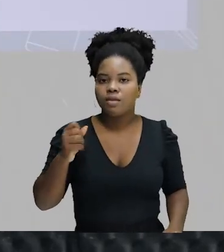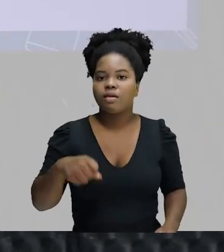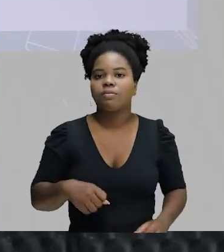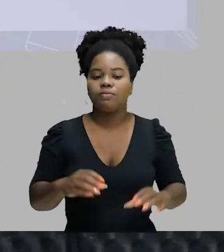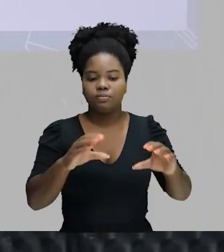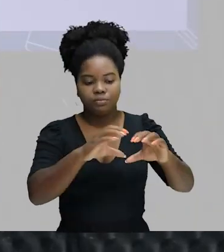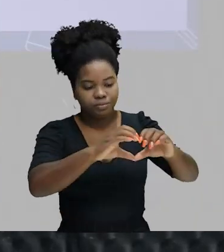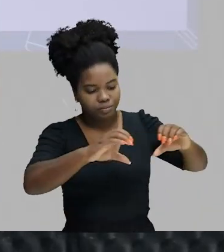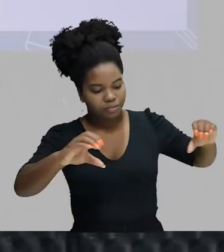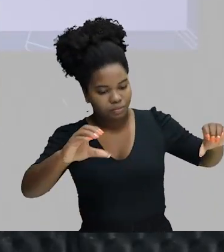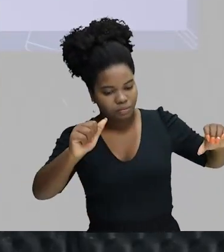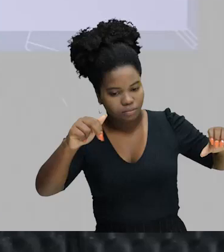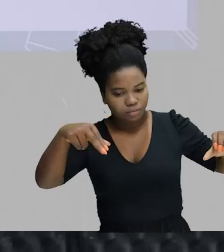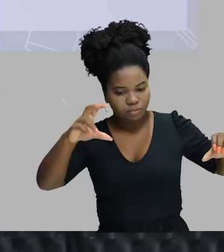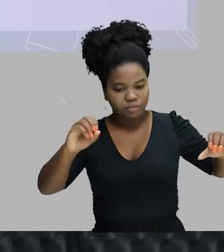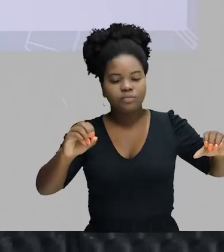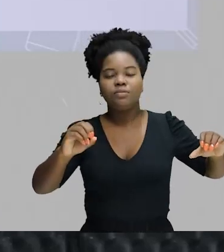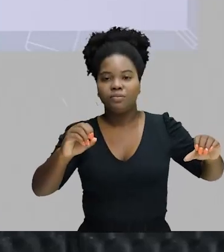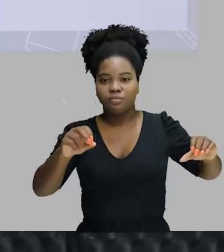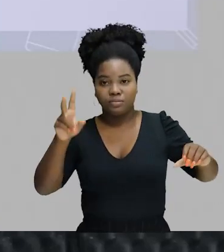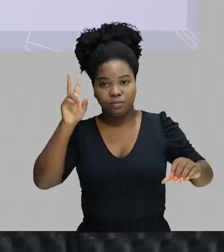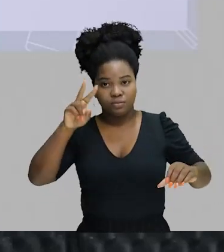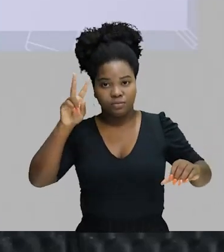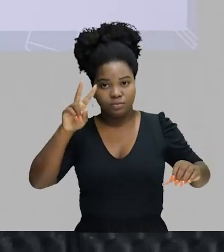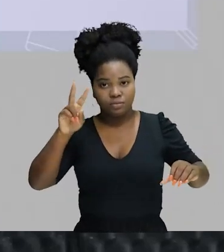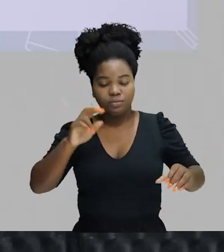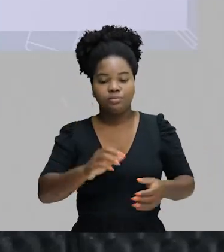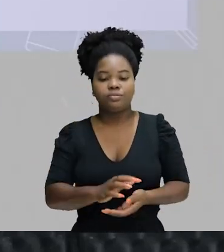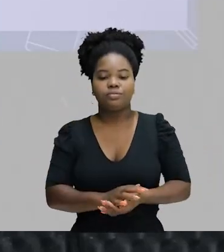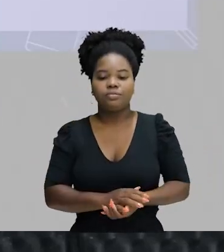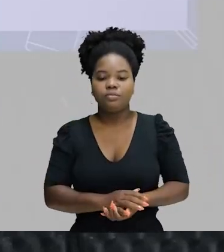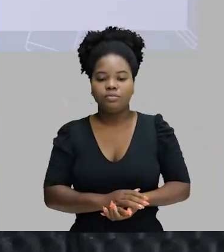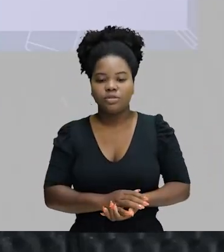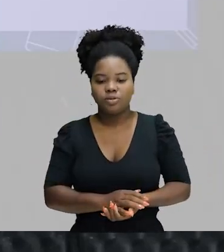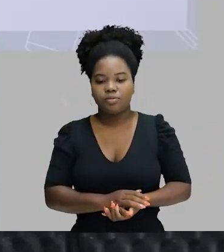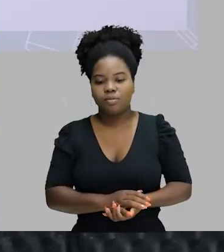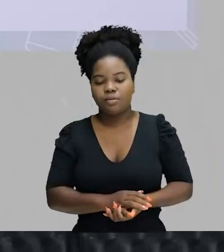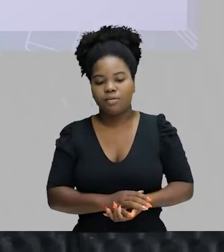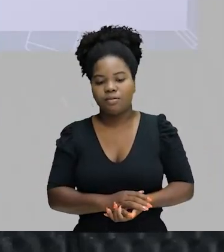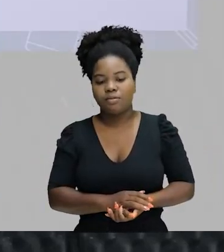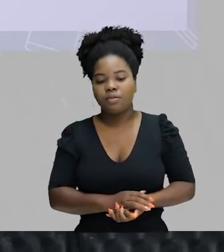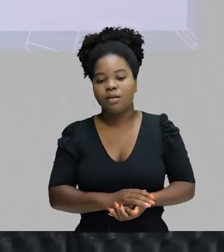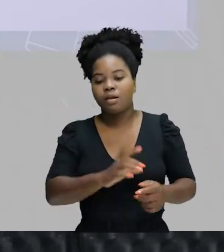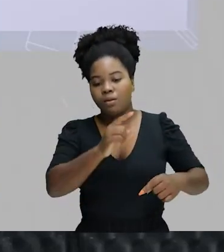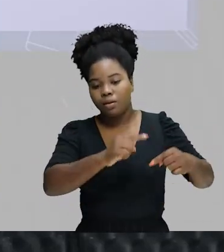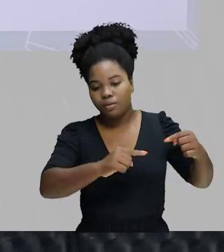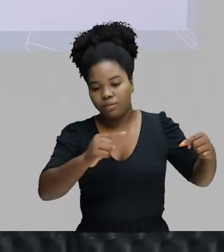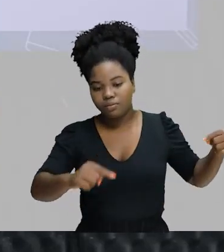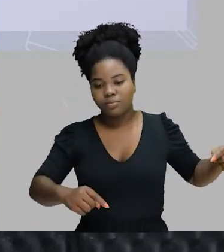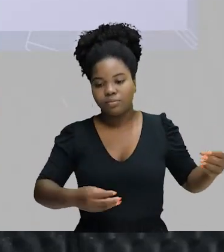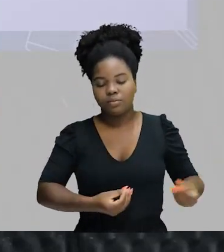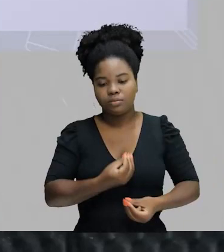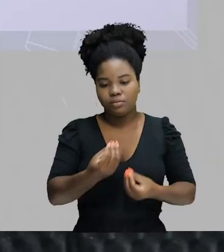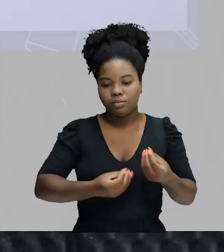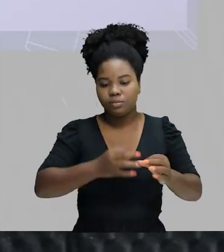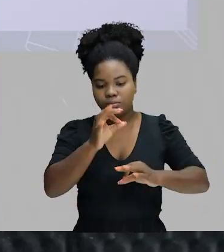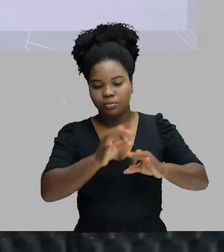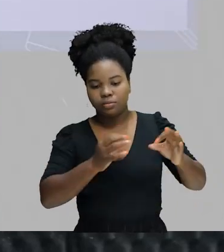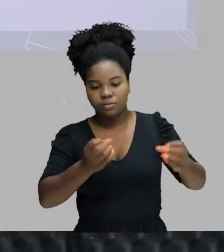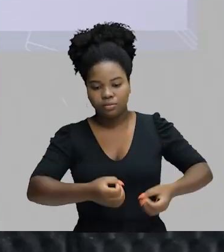Aqueles canos hidráulicos, tudo bem? Aqueles canos hidráulicos. O seu material, a sua